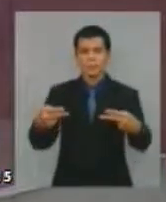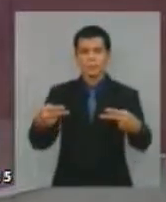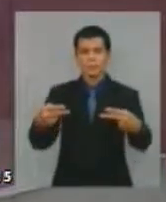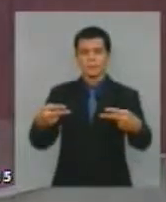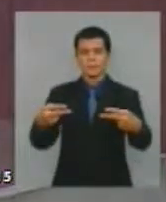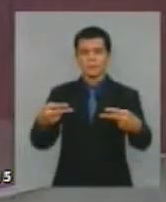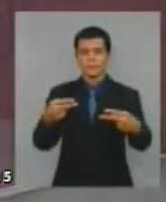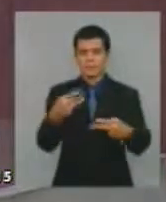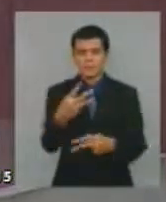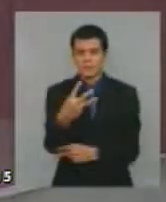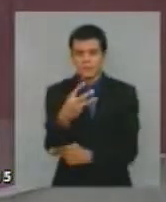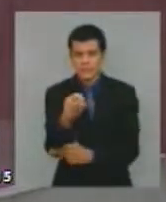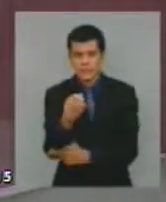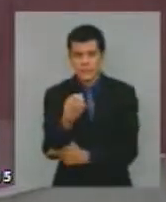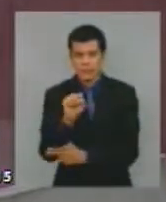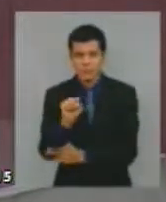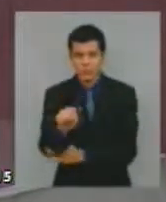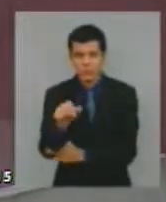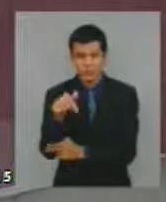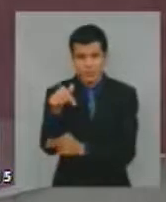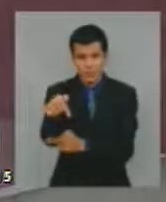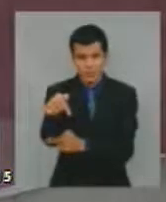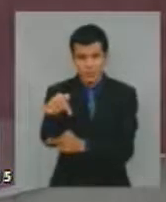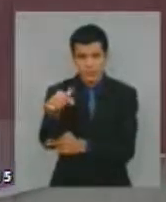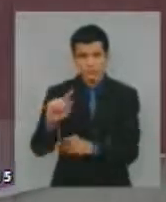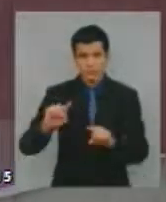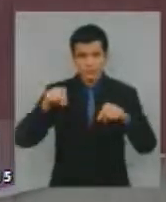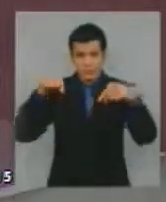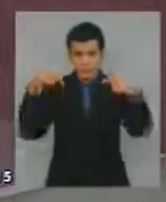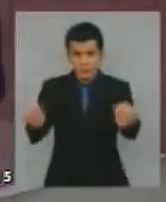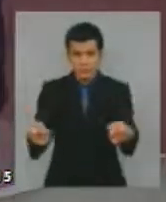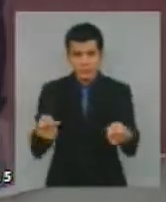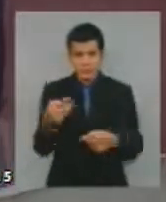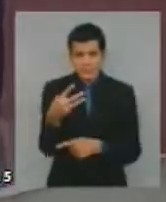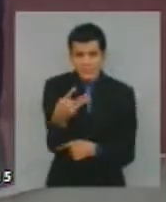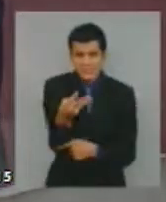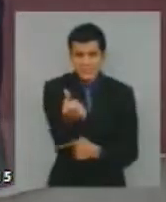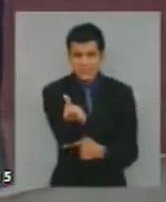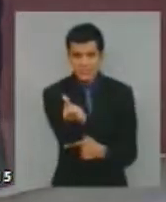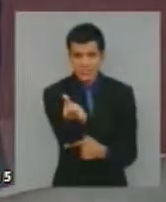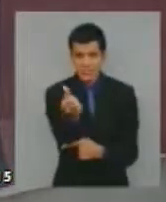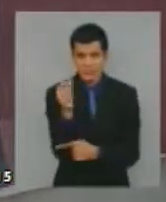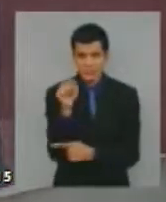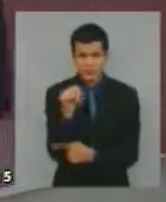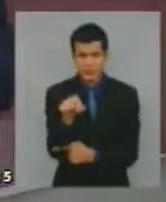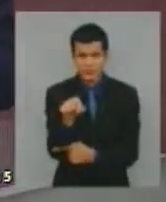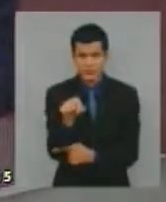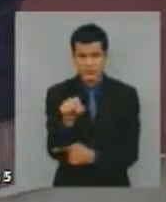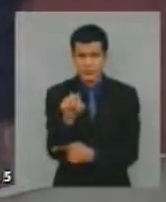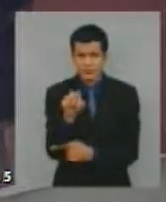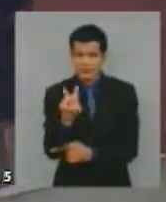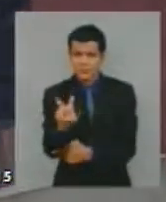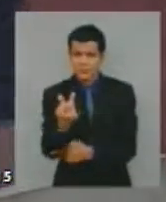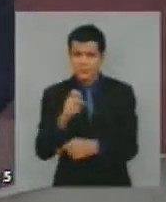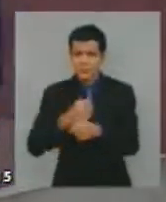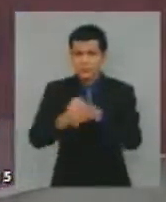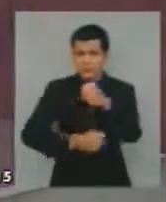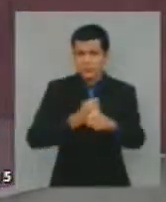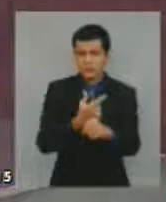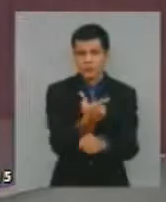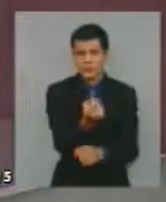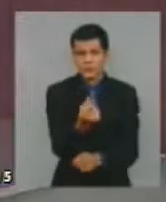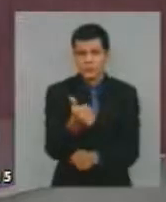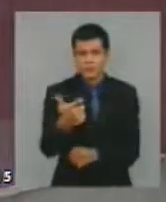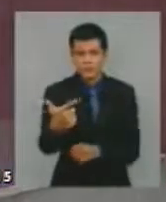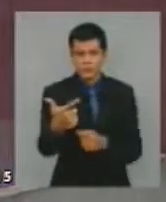para 30,7% em 2000 e aumenta para 36,5% em 2012.